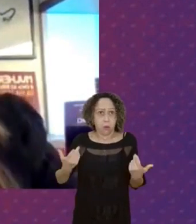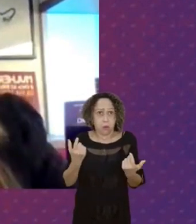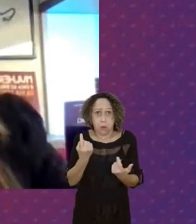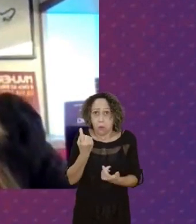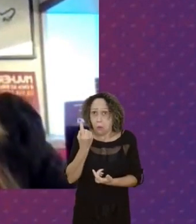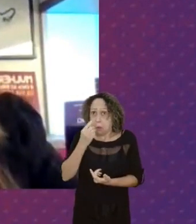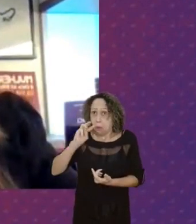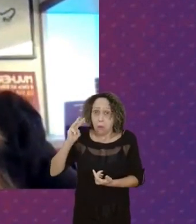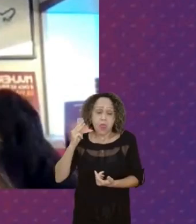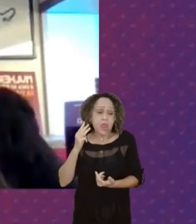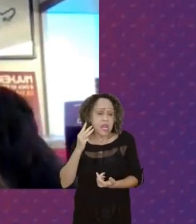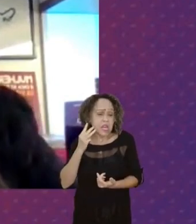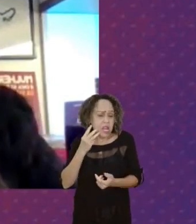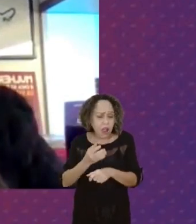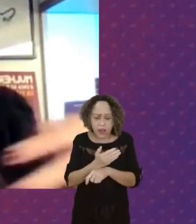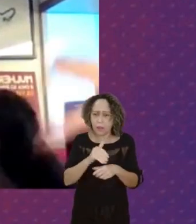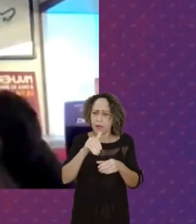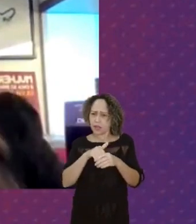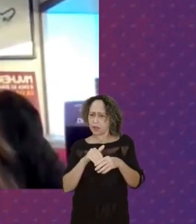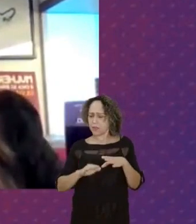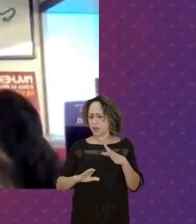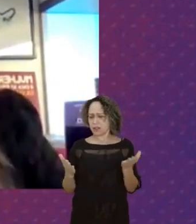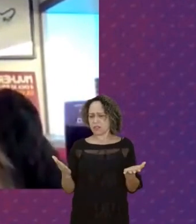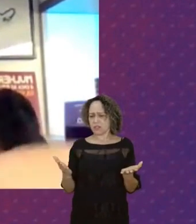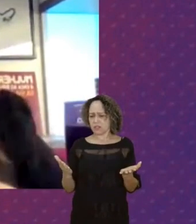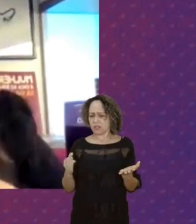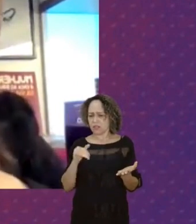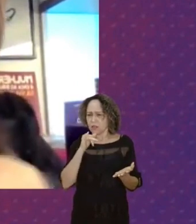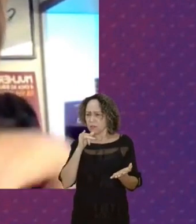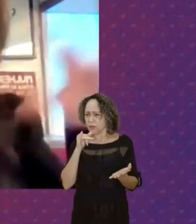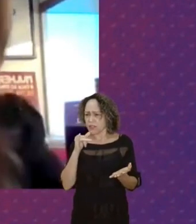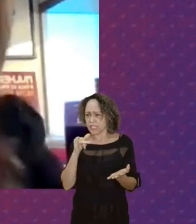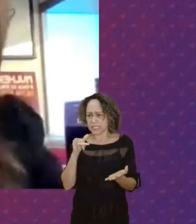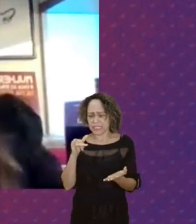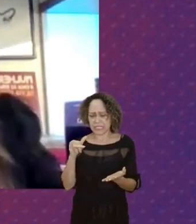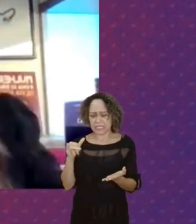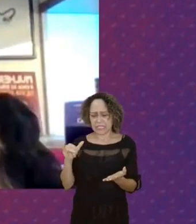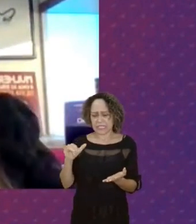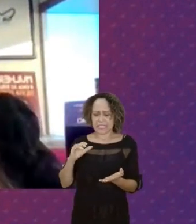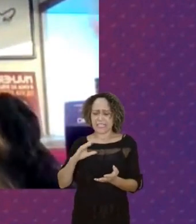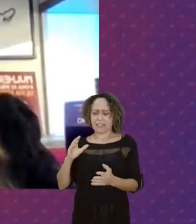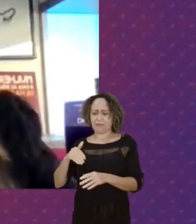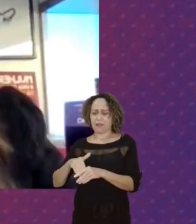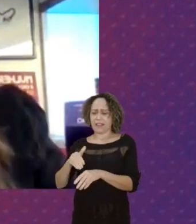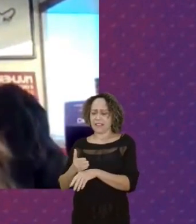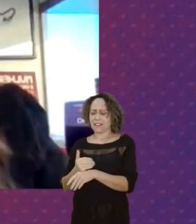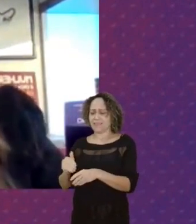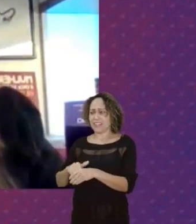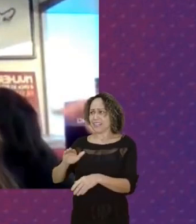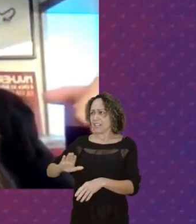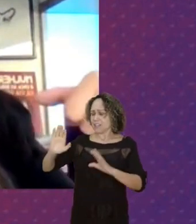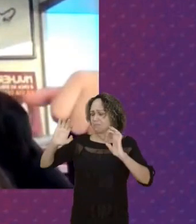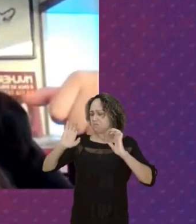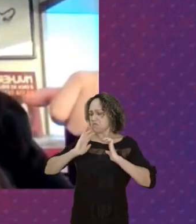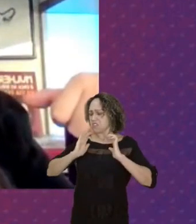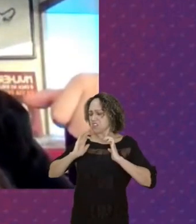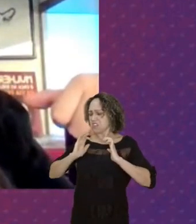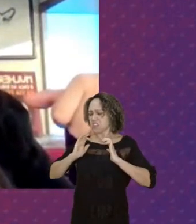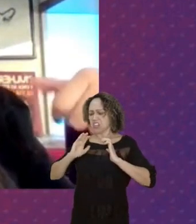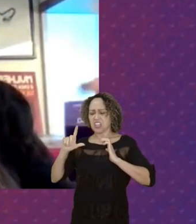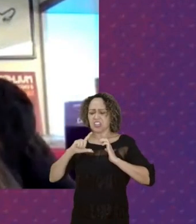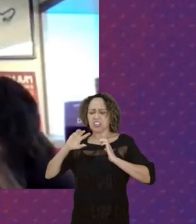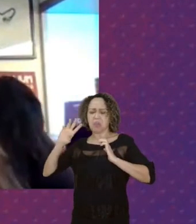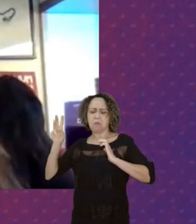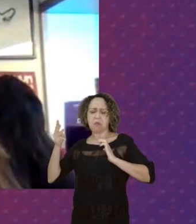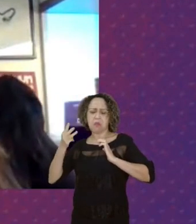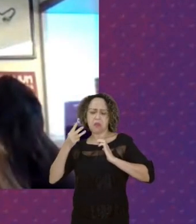né? Porque imagina aqui que quem está me assistindo é uma candidata muito milionária, muito rica, e ela quer